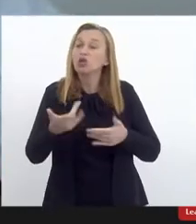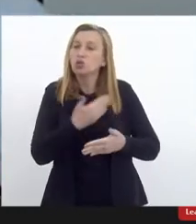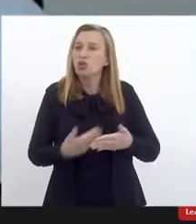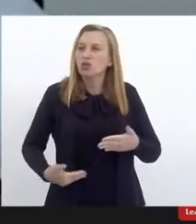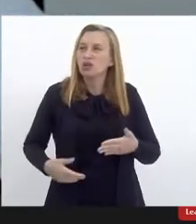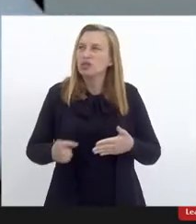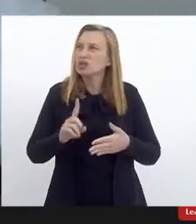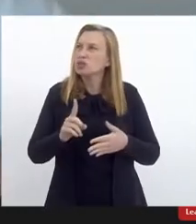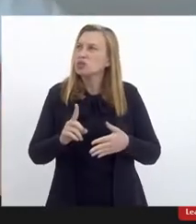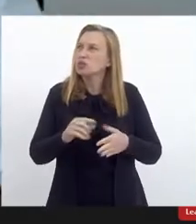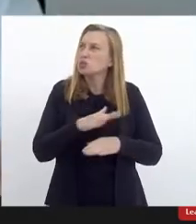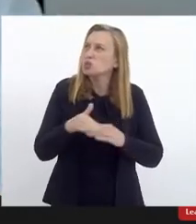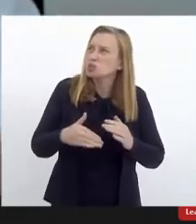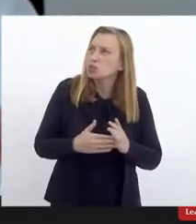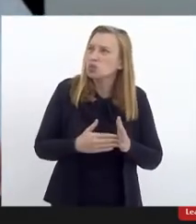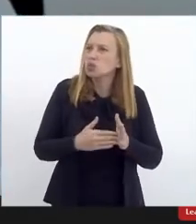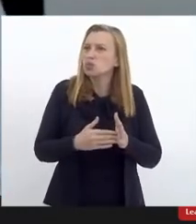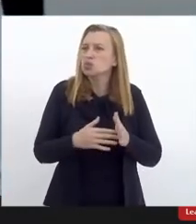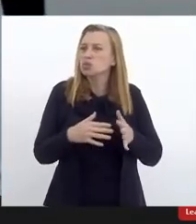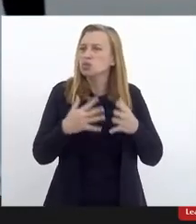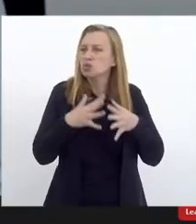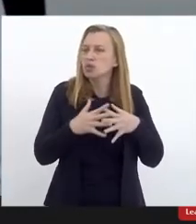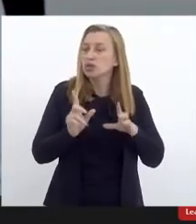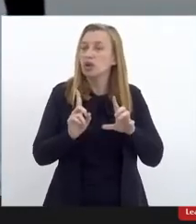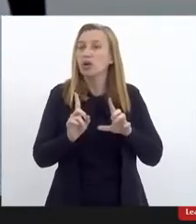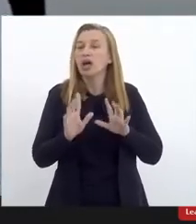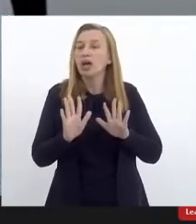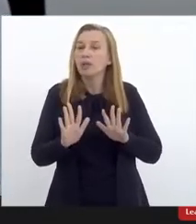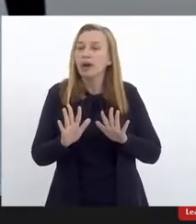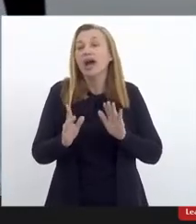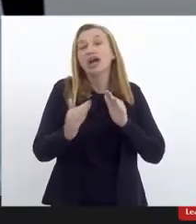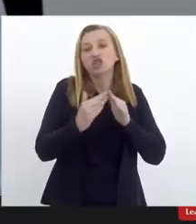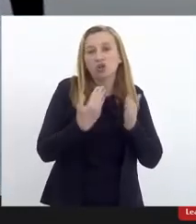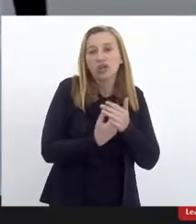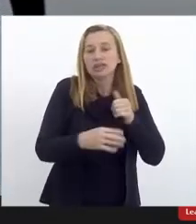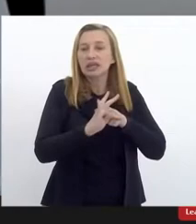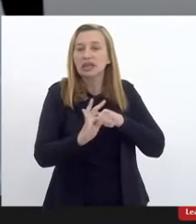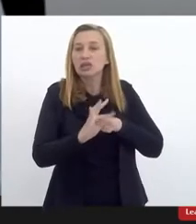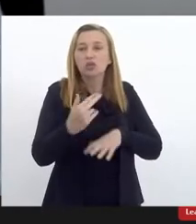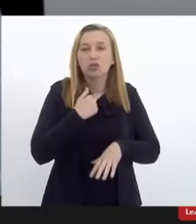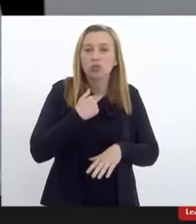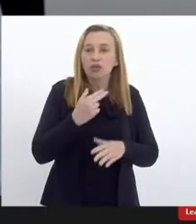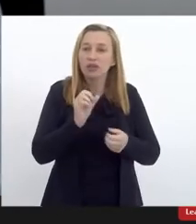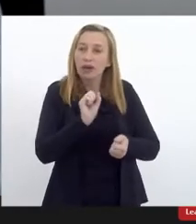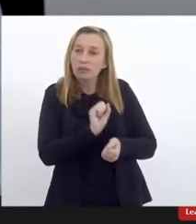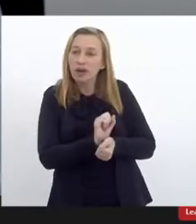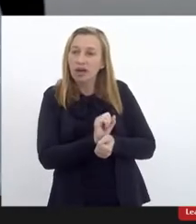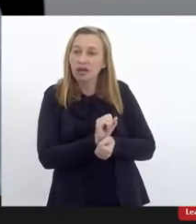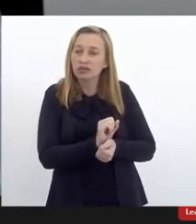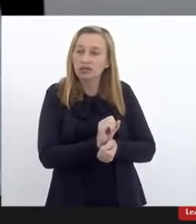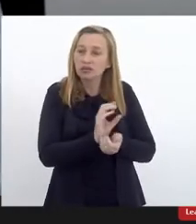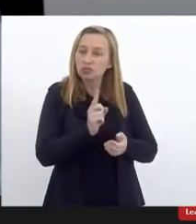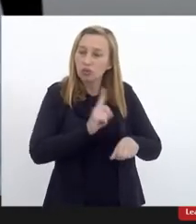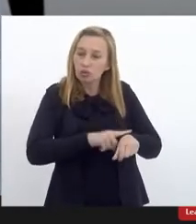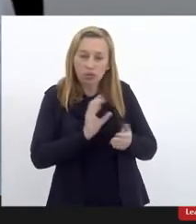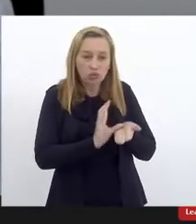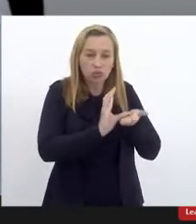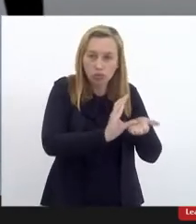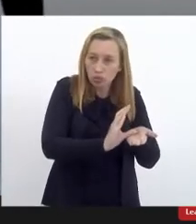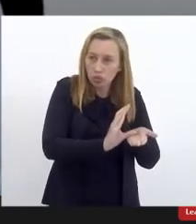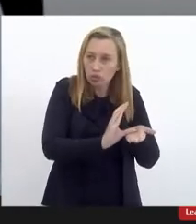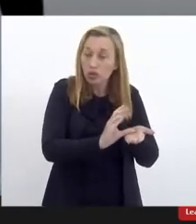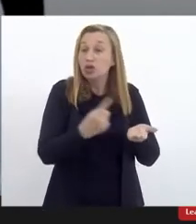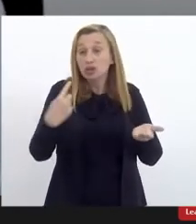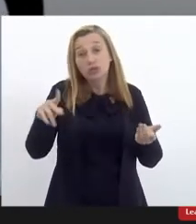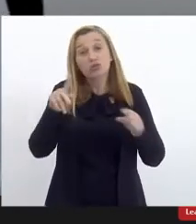todos homogêneos, são blocos distintos, muitas vezes, mas, assim, a FAETEC não pode ficar nessa história dos auxílios, a FAETEC e seus